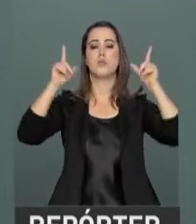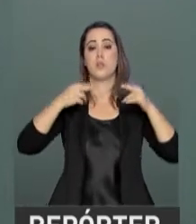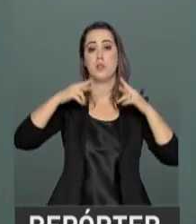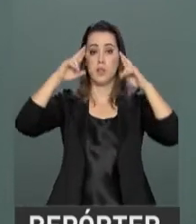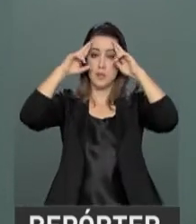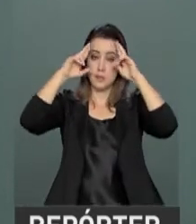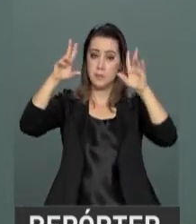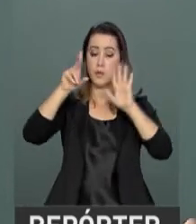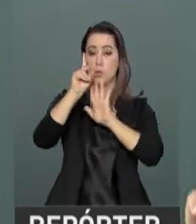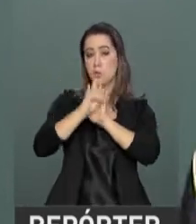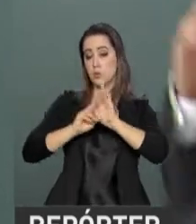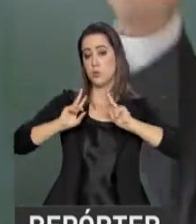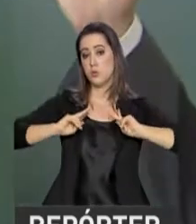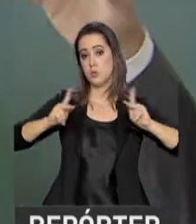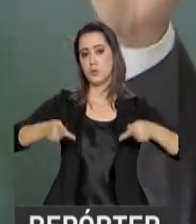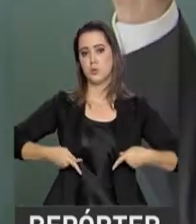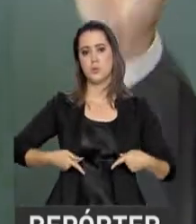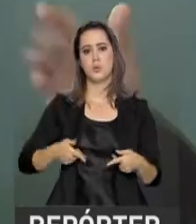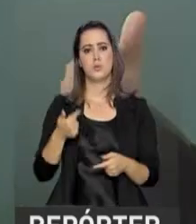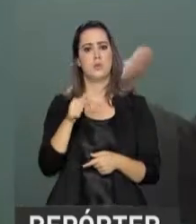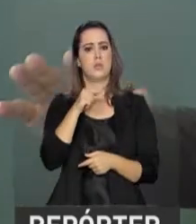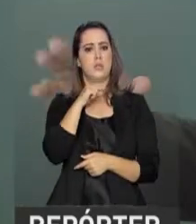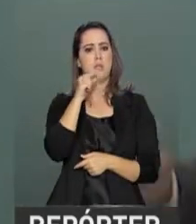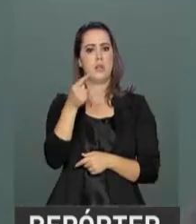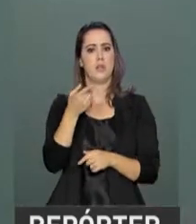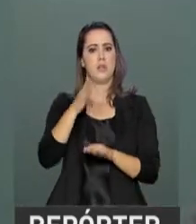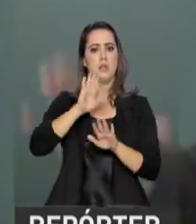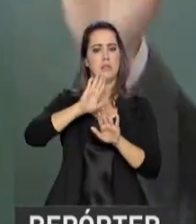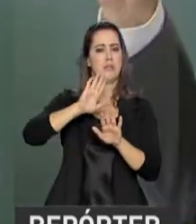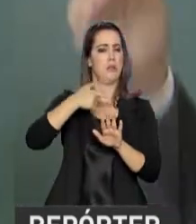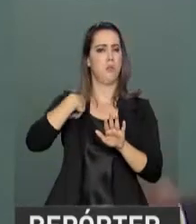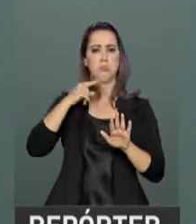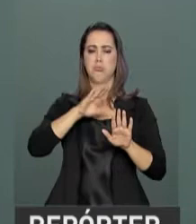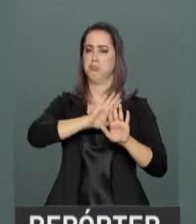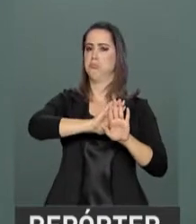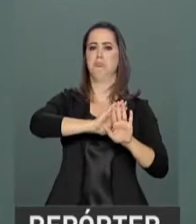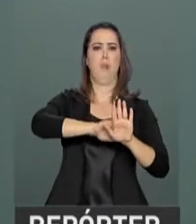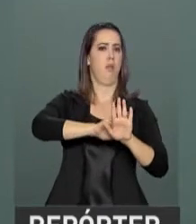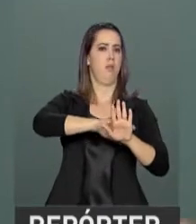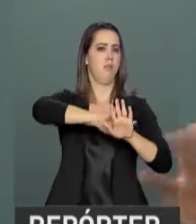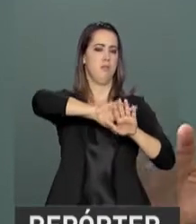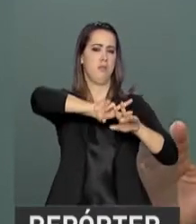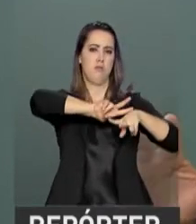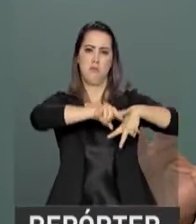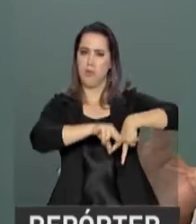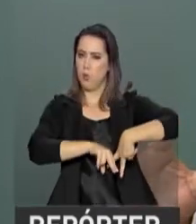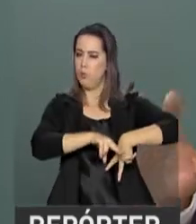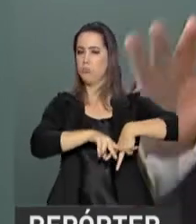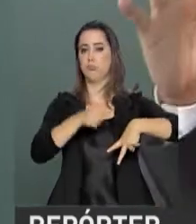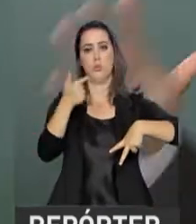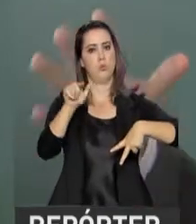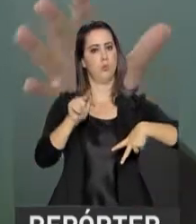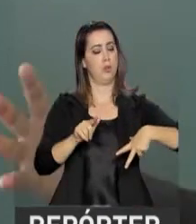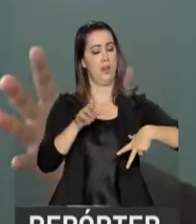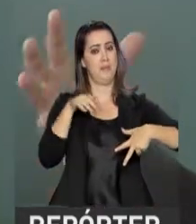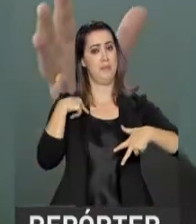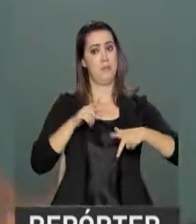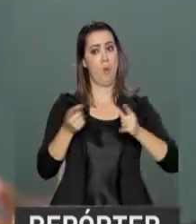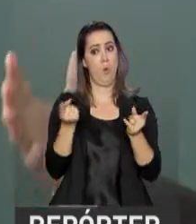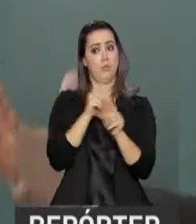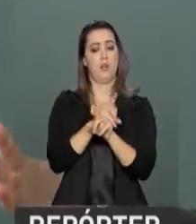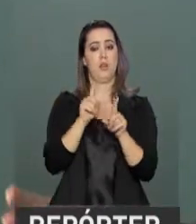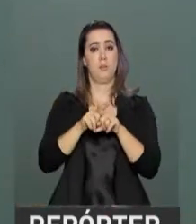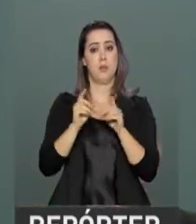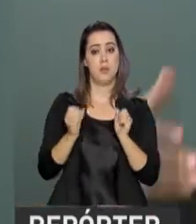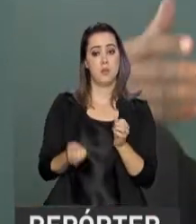os direitos humanos, nenhuma prisão com relação à ideologia de gênero, coisa parecida, muito pelo contrário, mas ela é